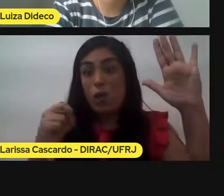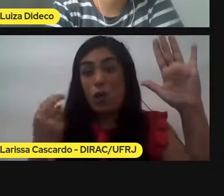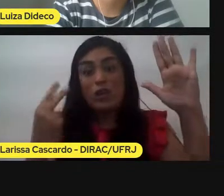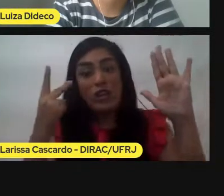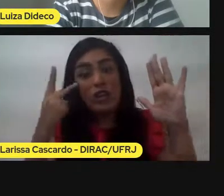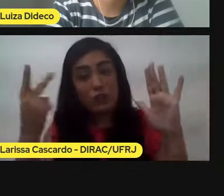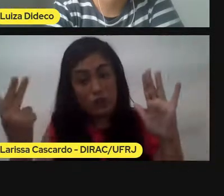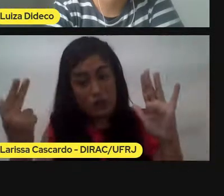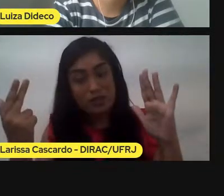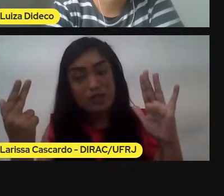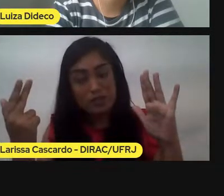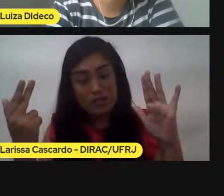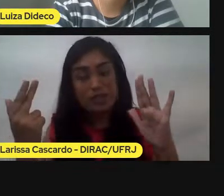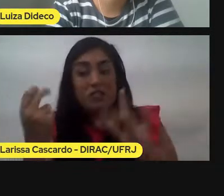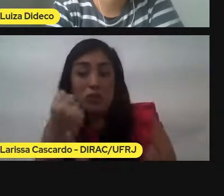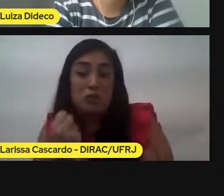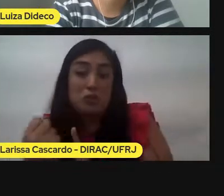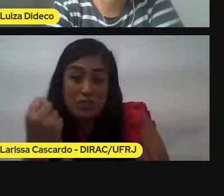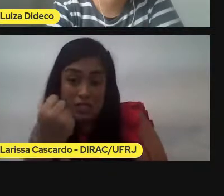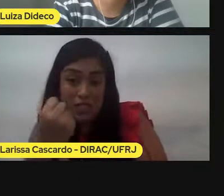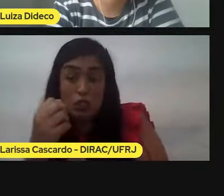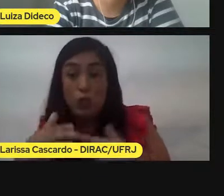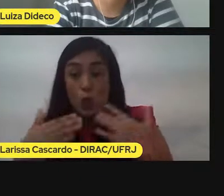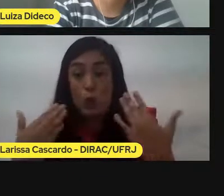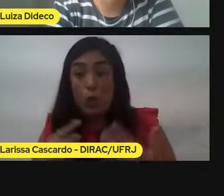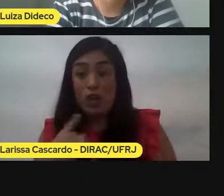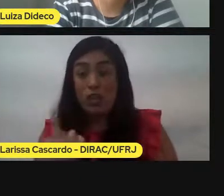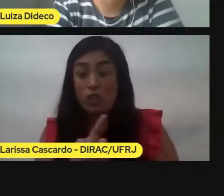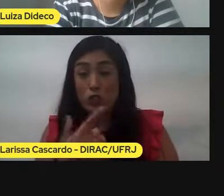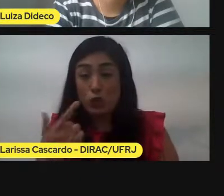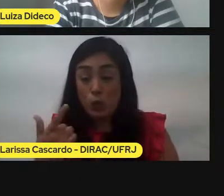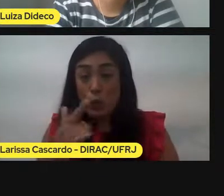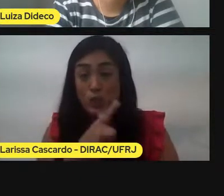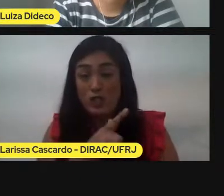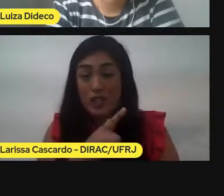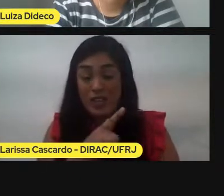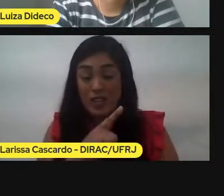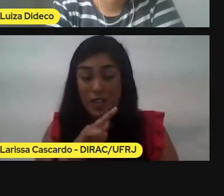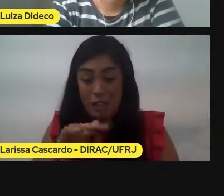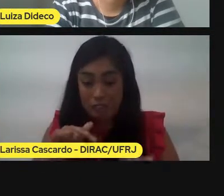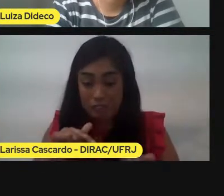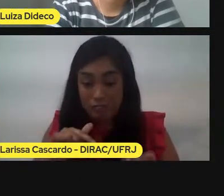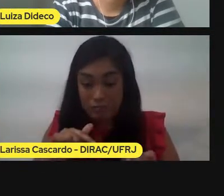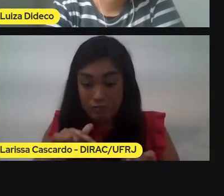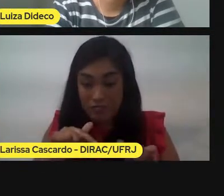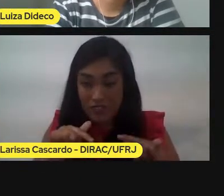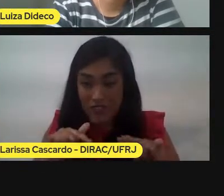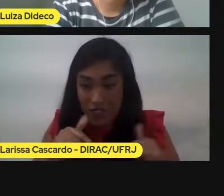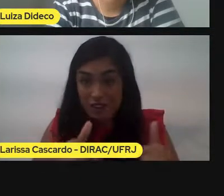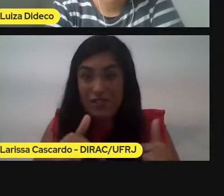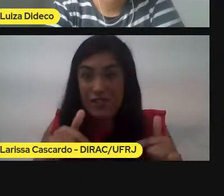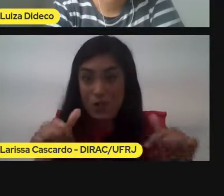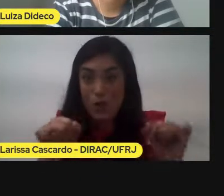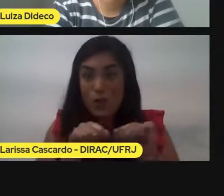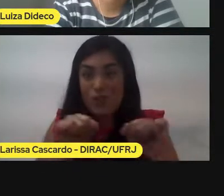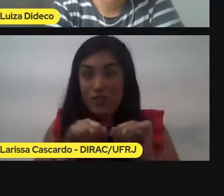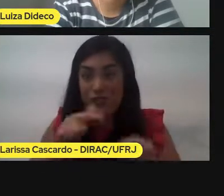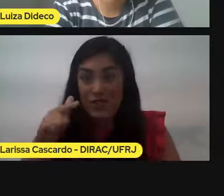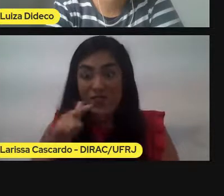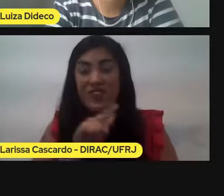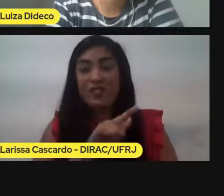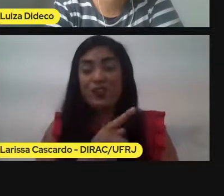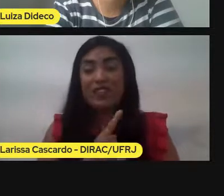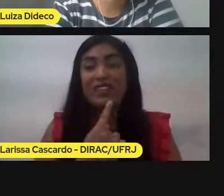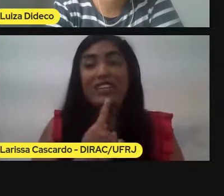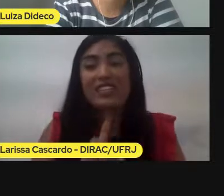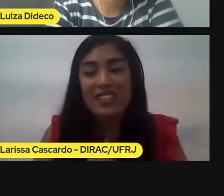nós saciamos o desejo, nós entediamos. Quando nós não saciamos